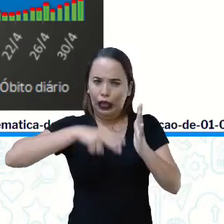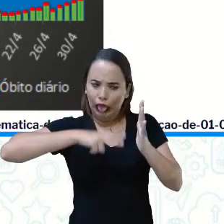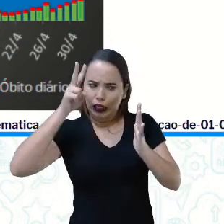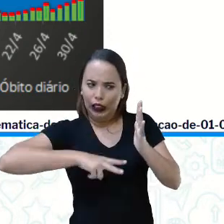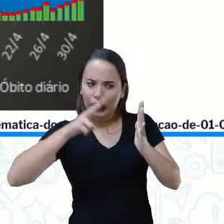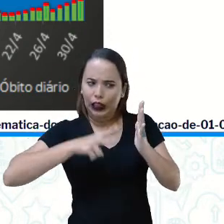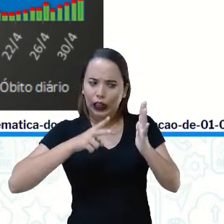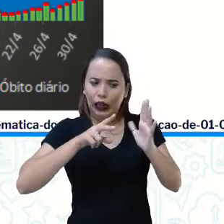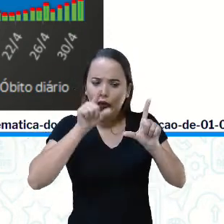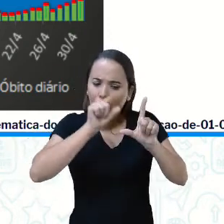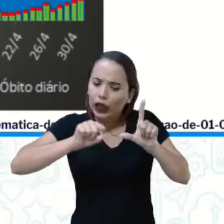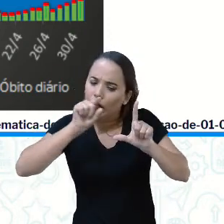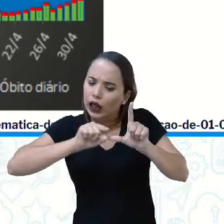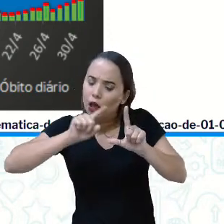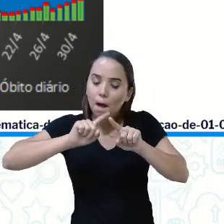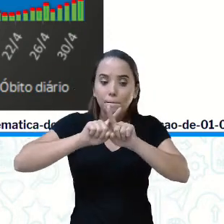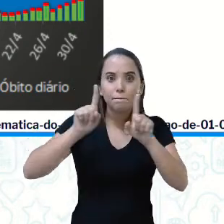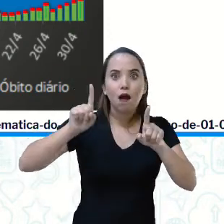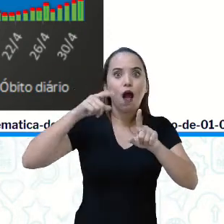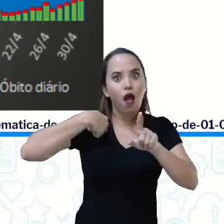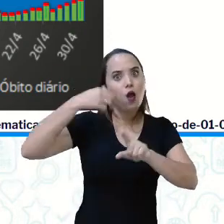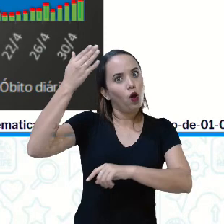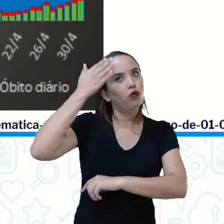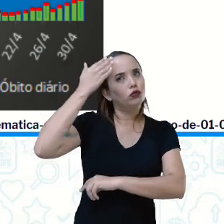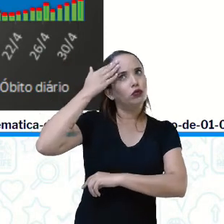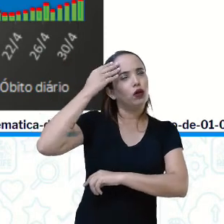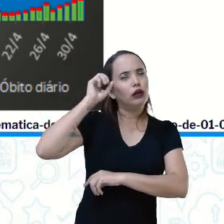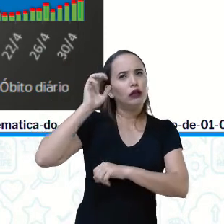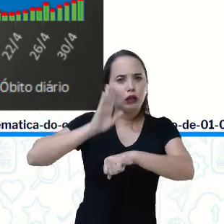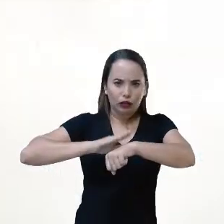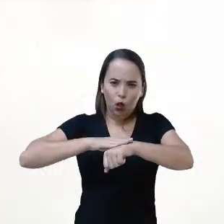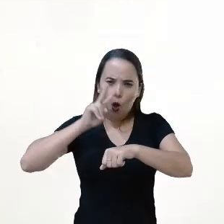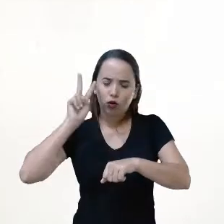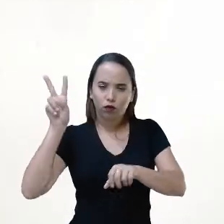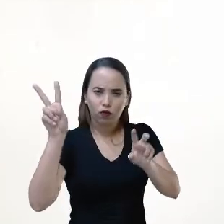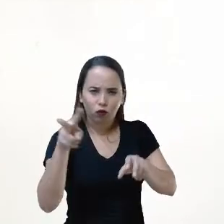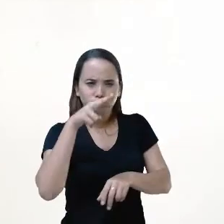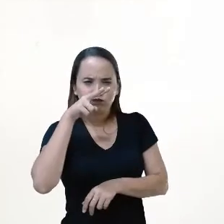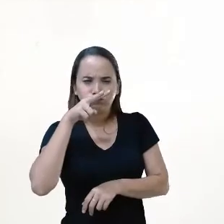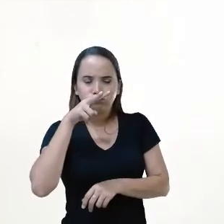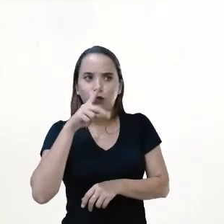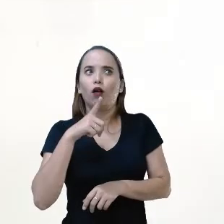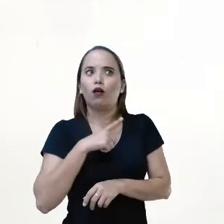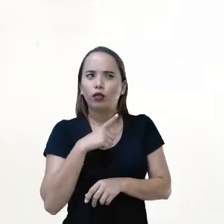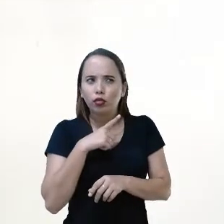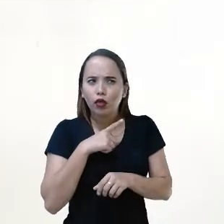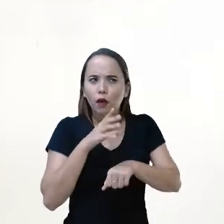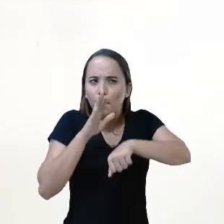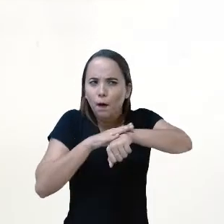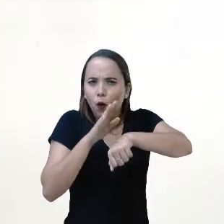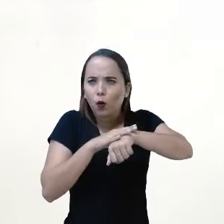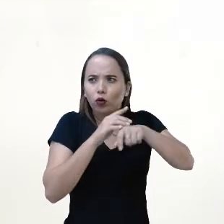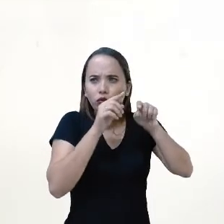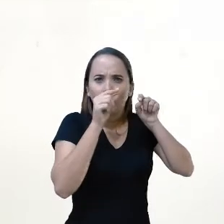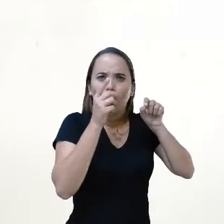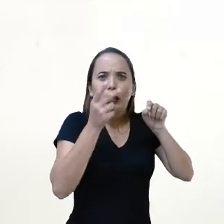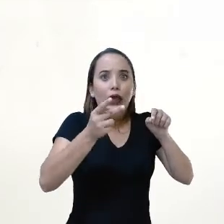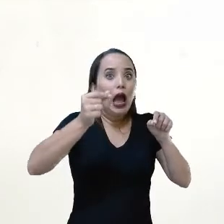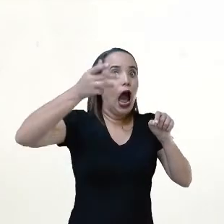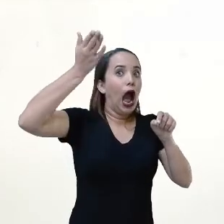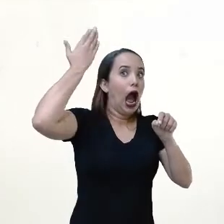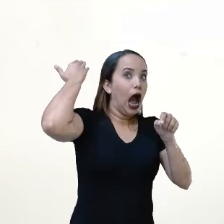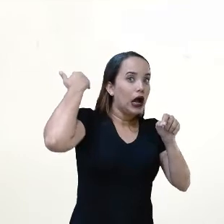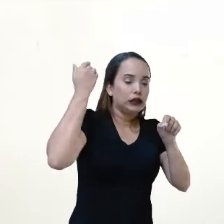as legendas, mas eu já entendo uma coisa, eu entendo que tenha um processo que estava meio